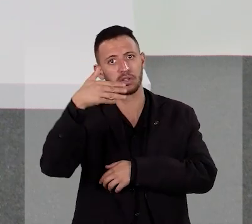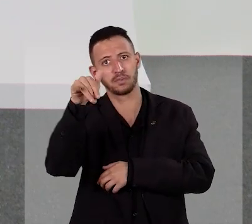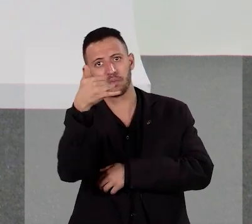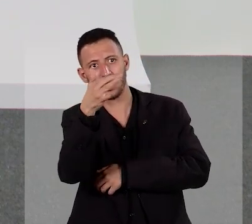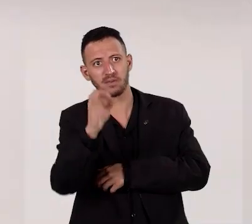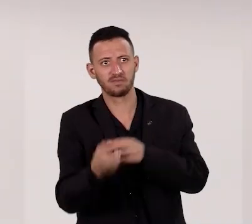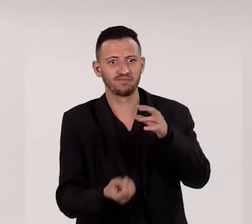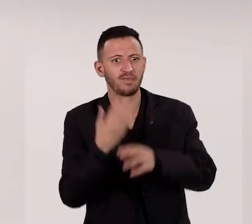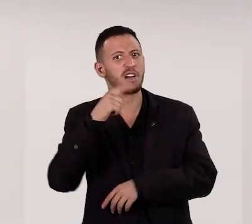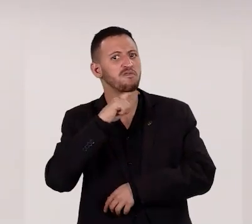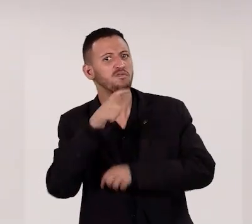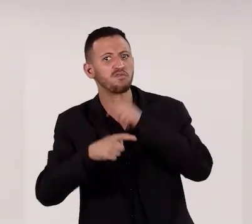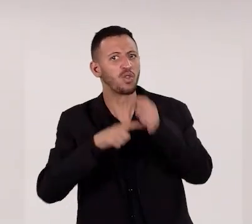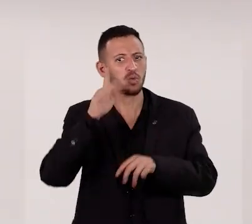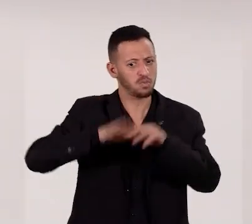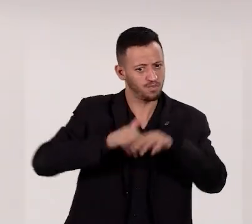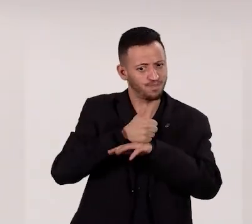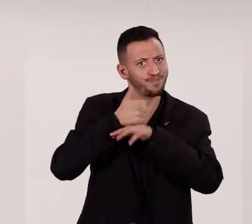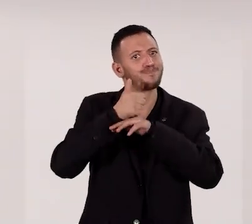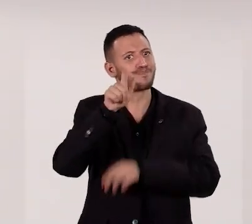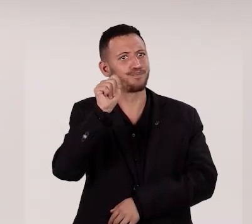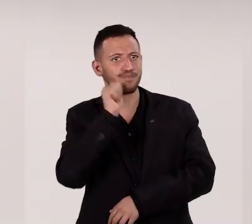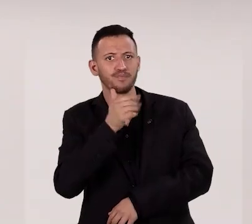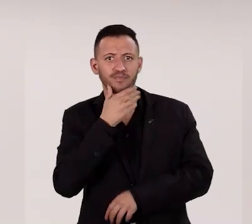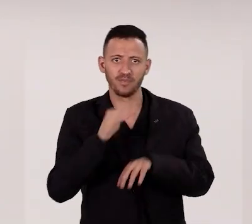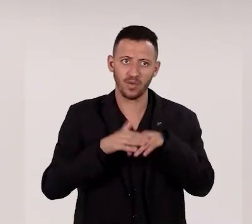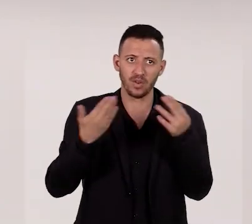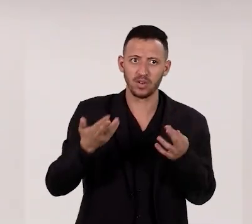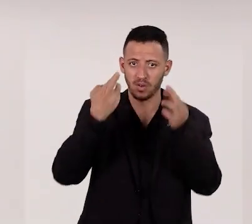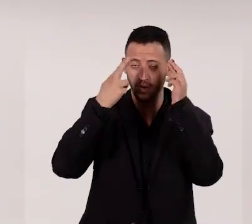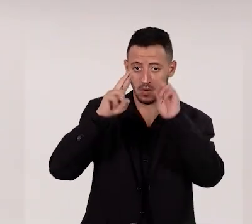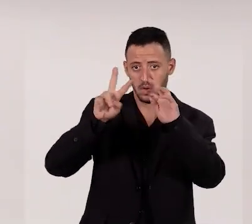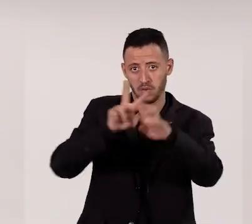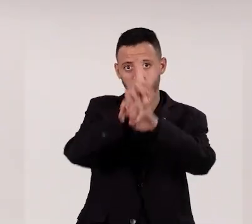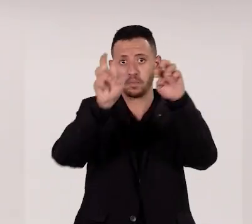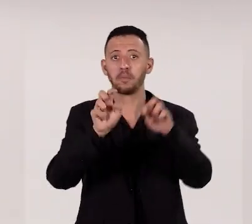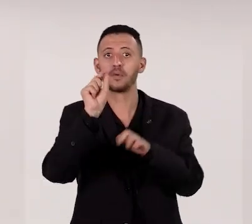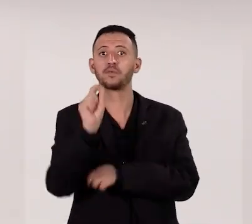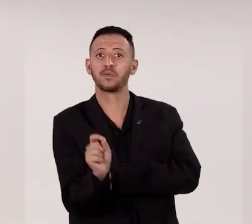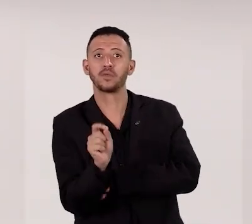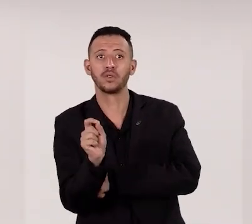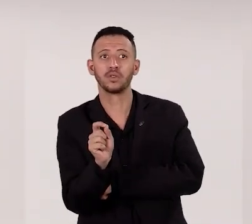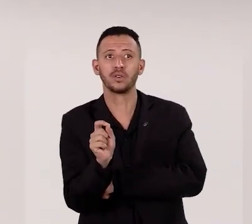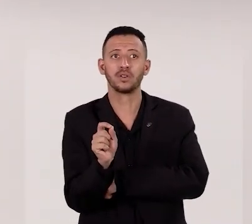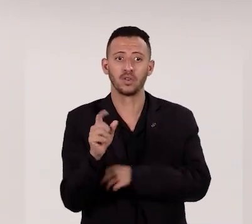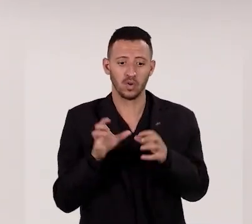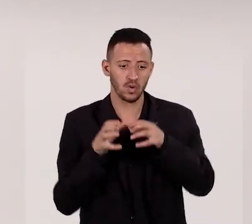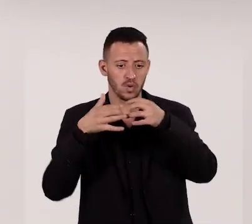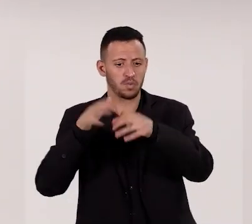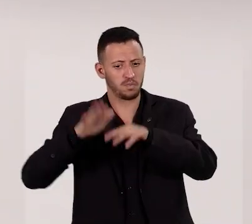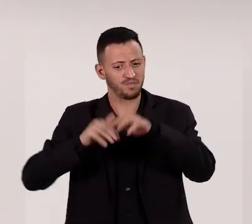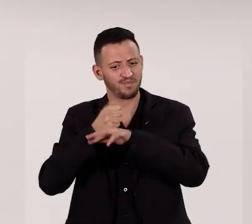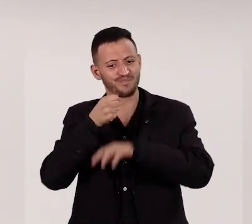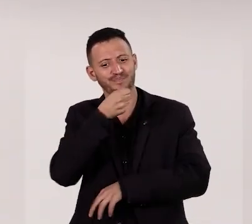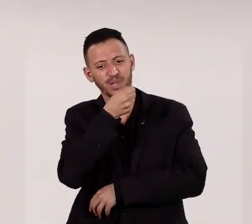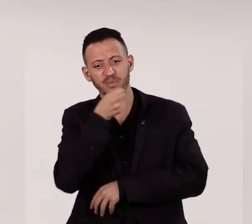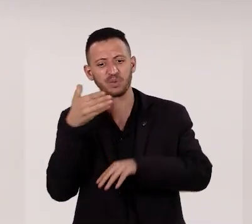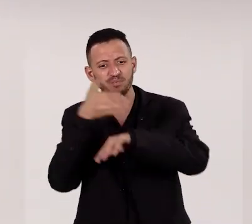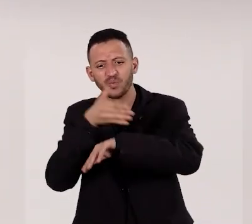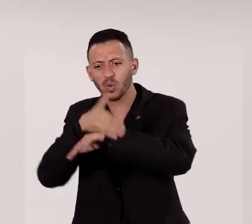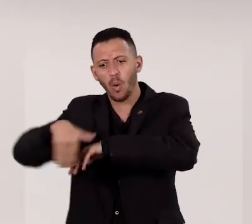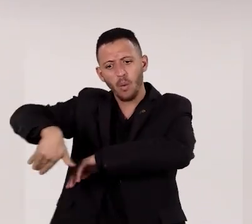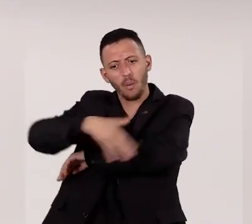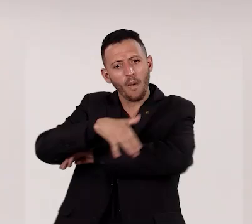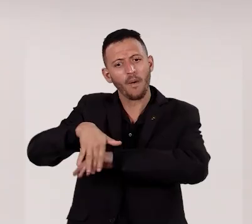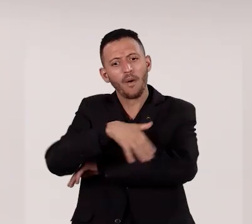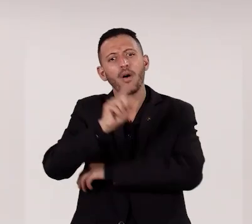2 de maio. Para tirar as dúvidas dos trabalhadores e das trabalhadoras a respeito deste tema, nossa equipe de reportagem foi às